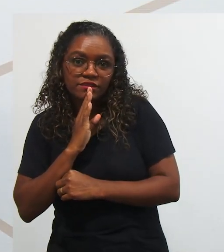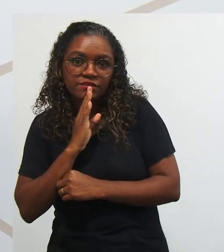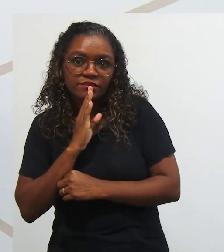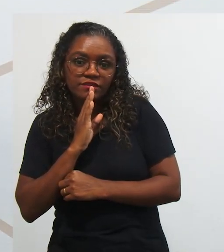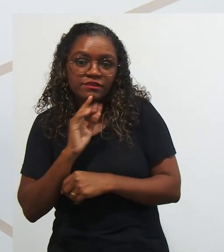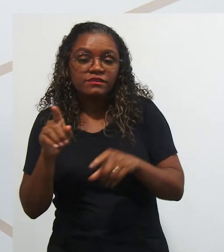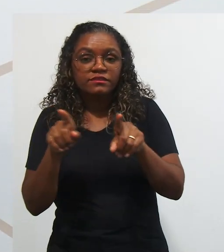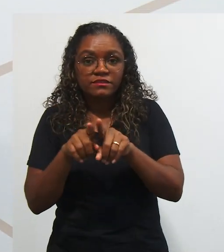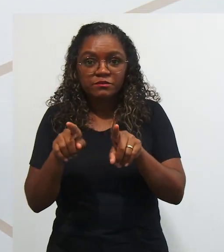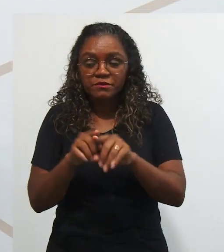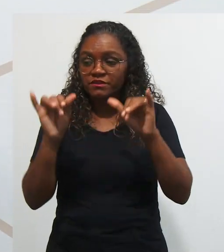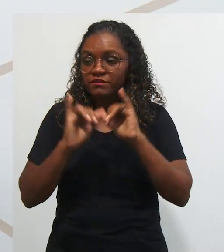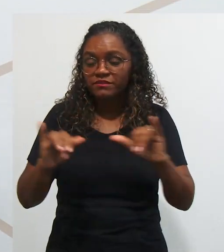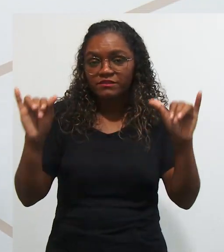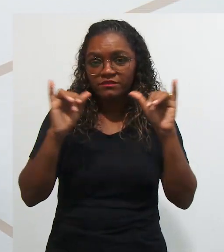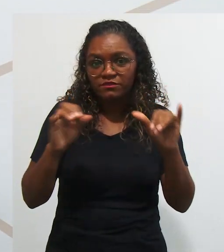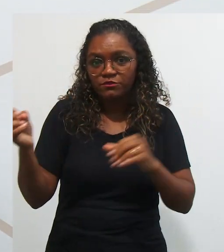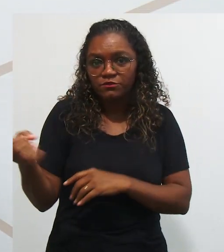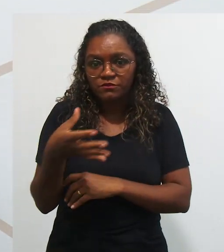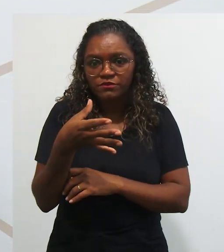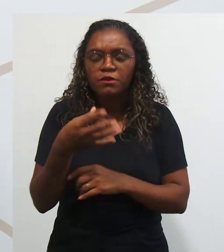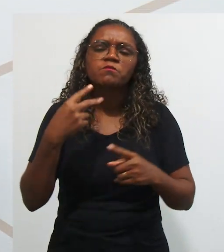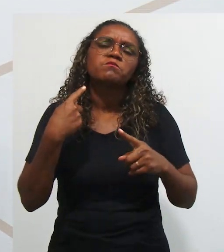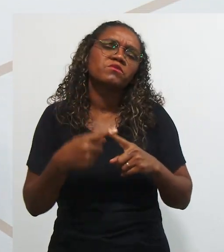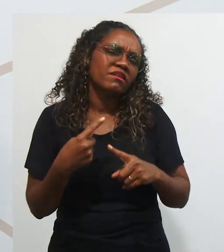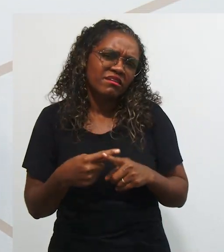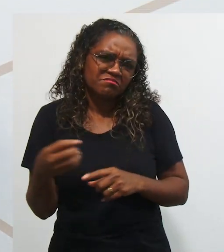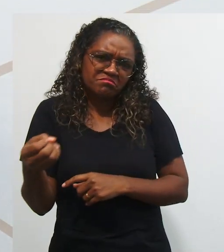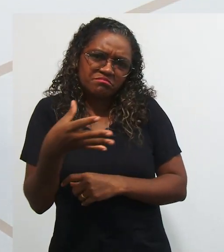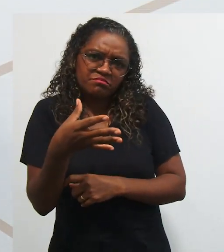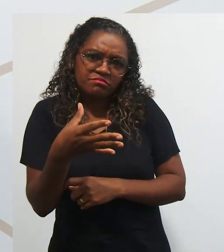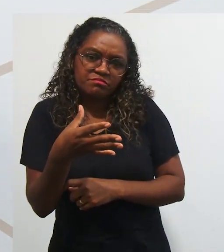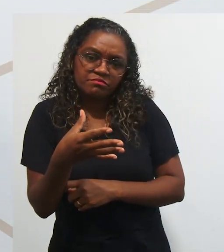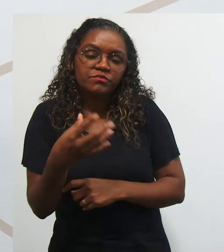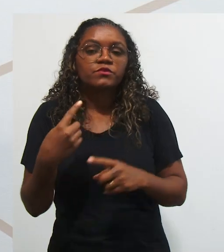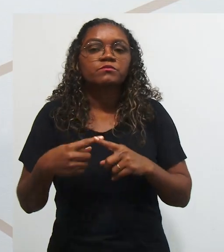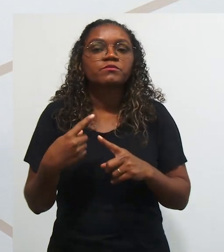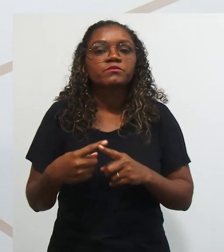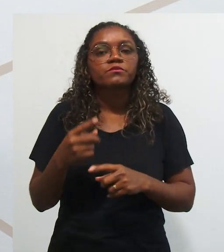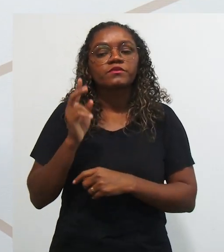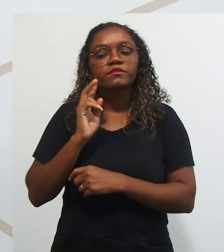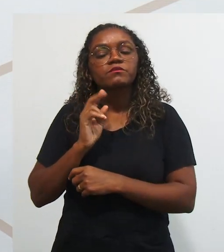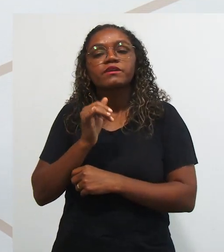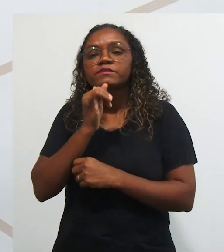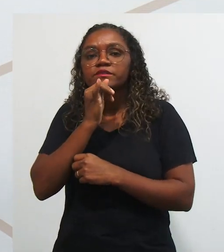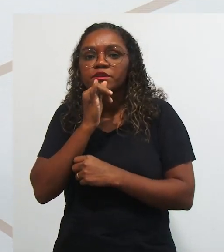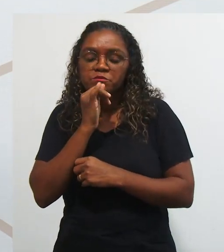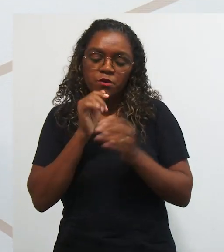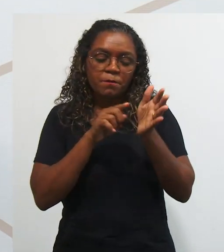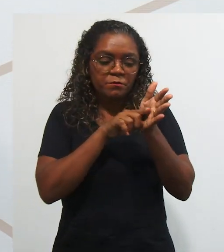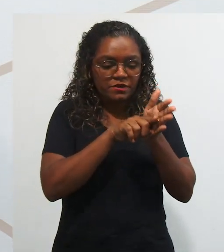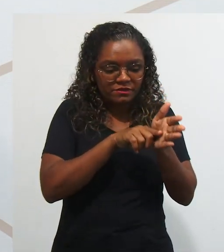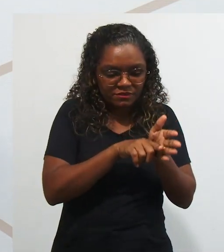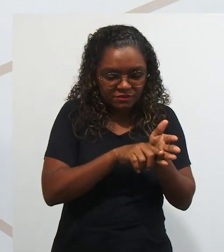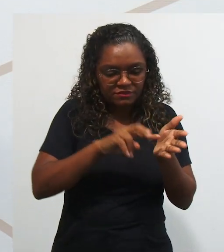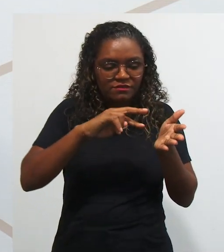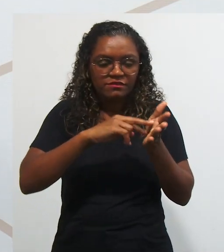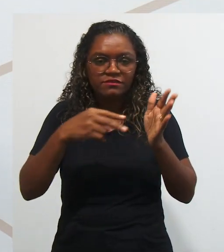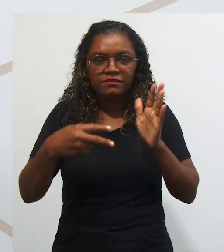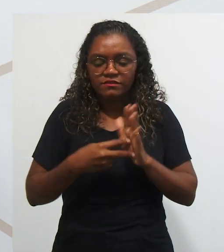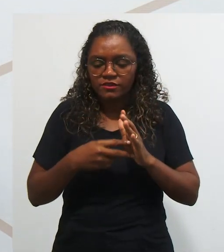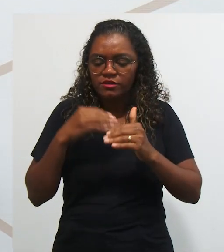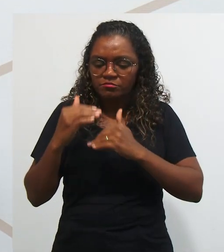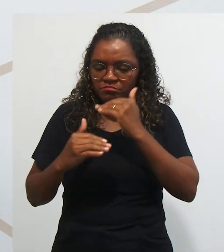conheço e para anunciar a novidade, por que a novidade? Porque à medida que eu pesquiso, eu construo um